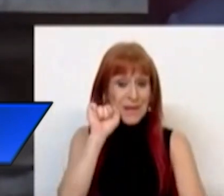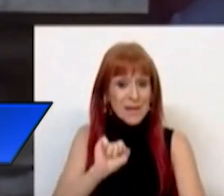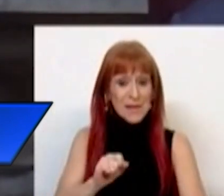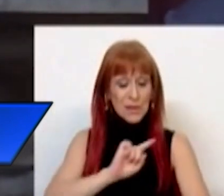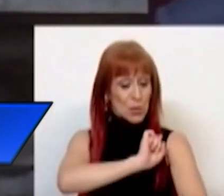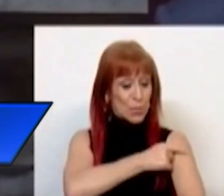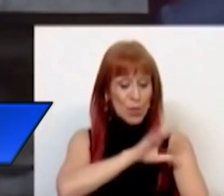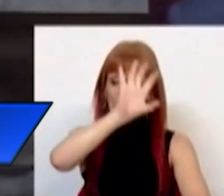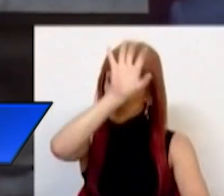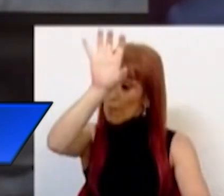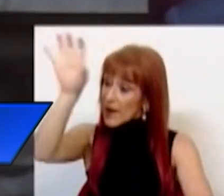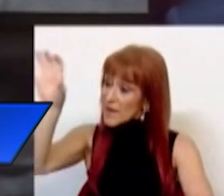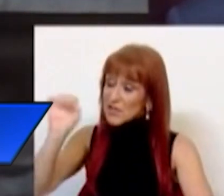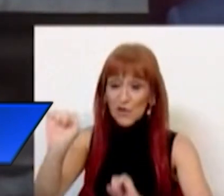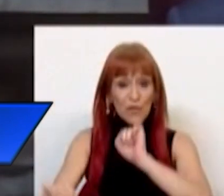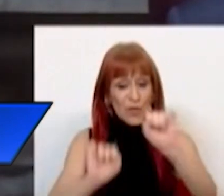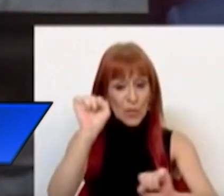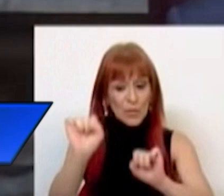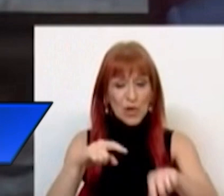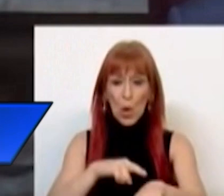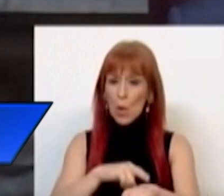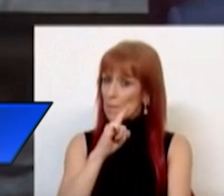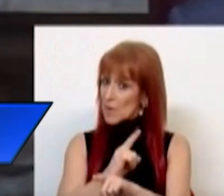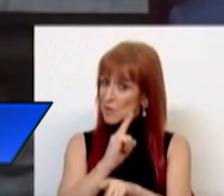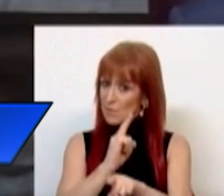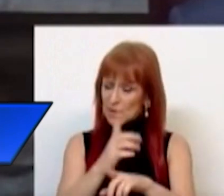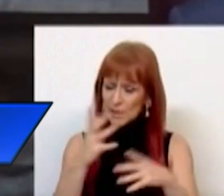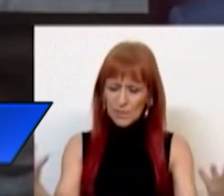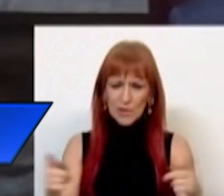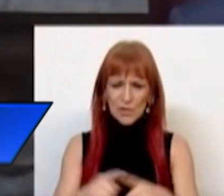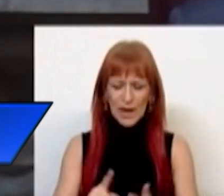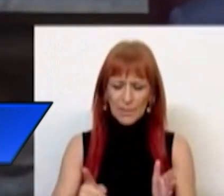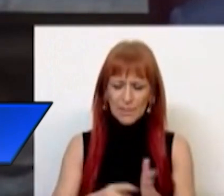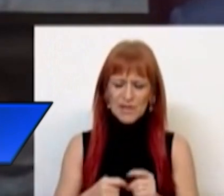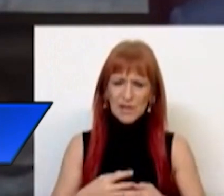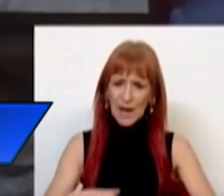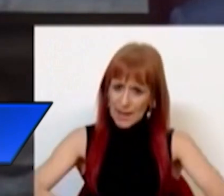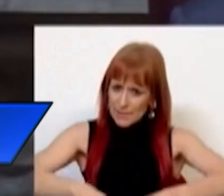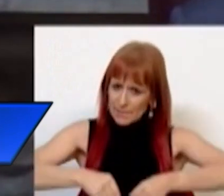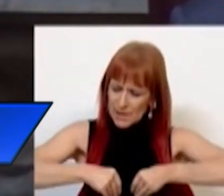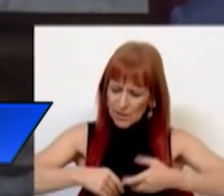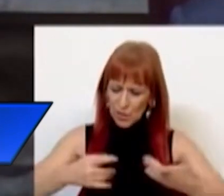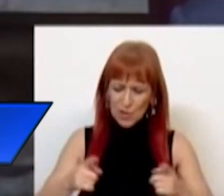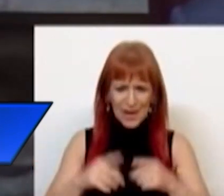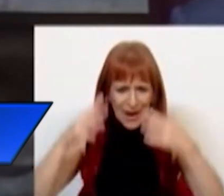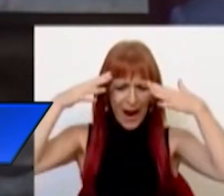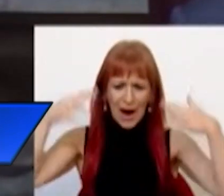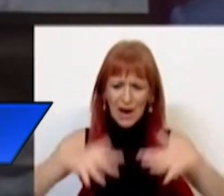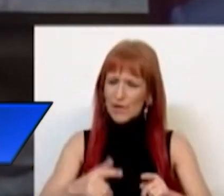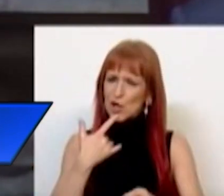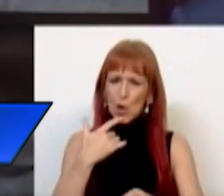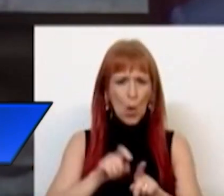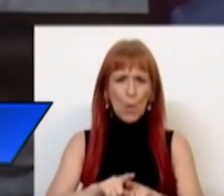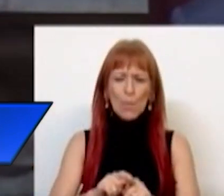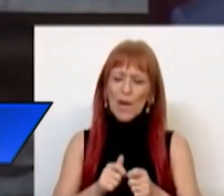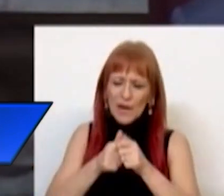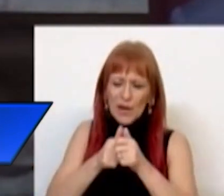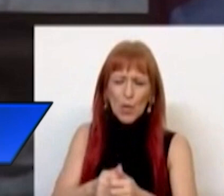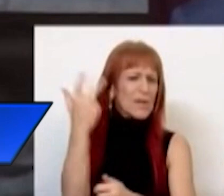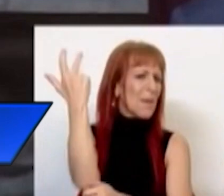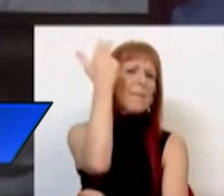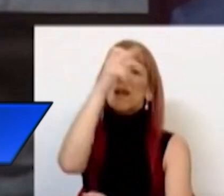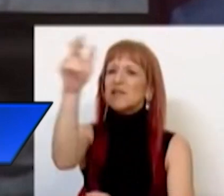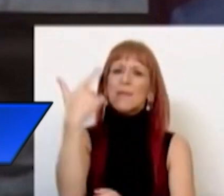da soberania nacionais ao mesmo tempo é preciso admitir que a guerra não poderá seguir